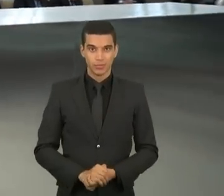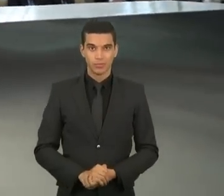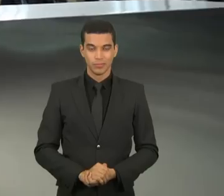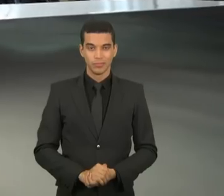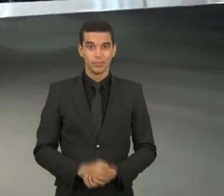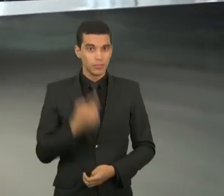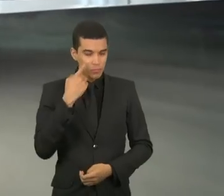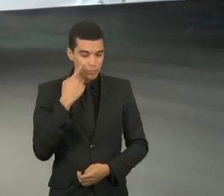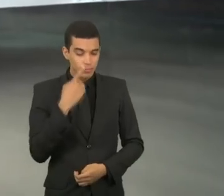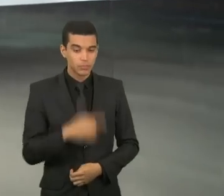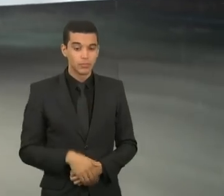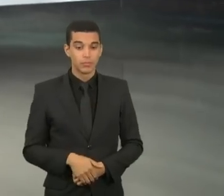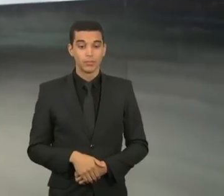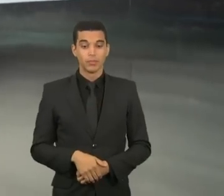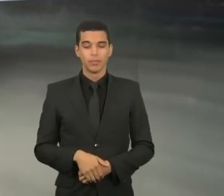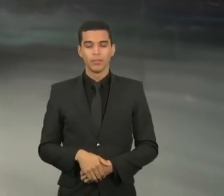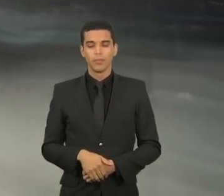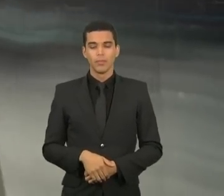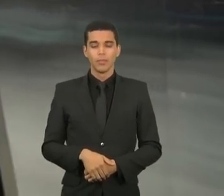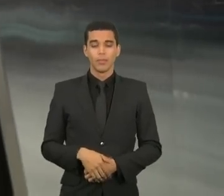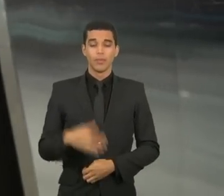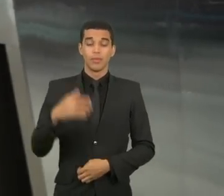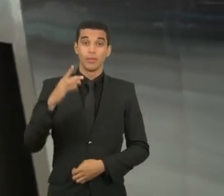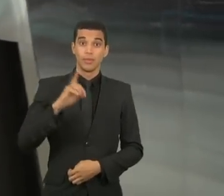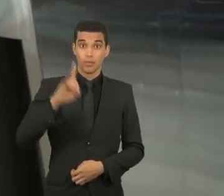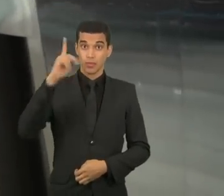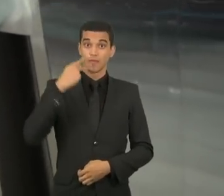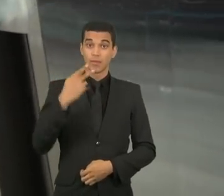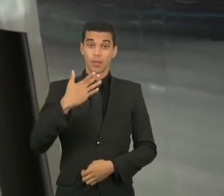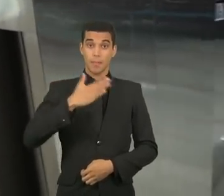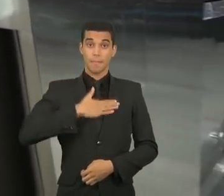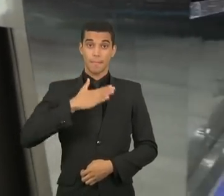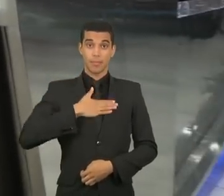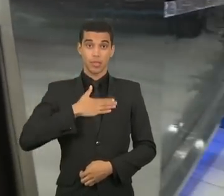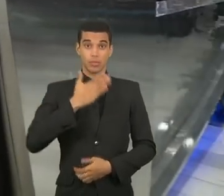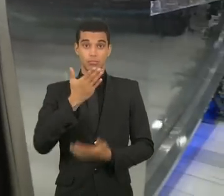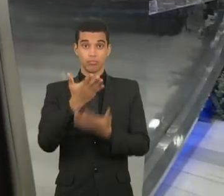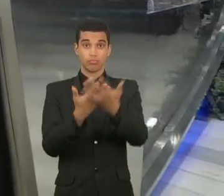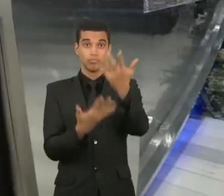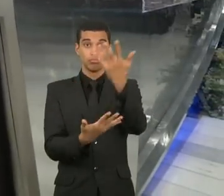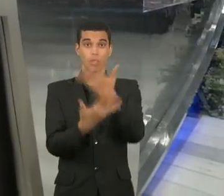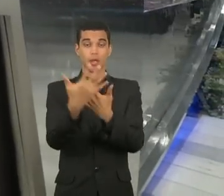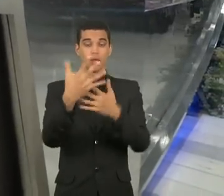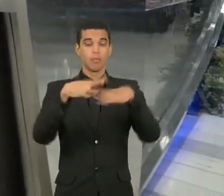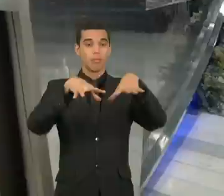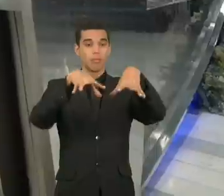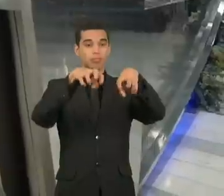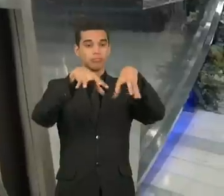Escuta, minhas próprias mãos estenderam os céus.